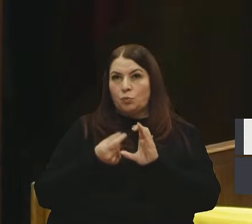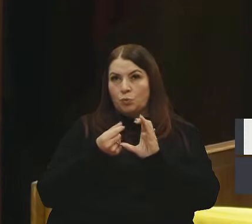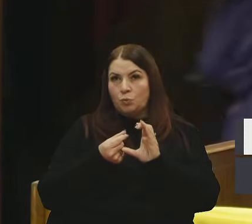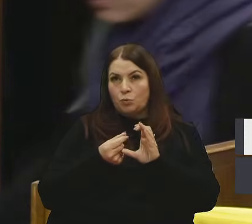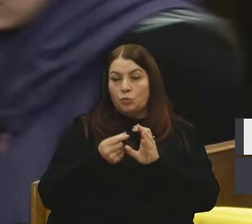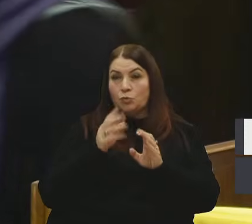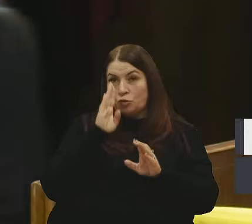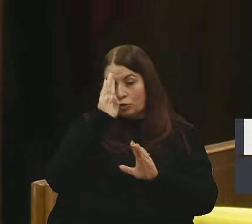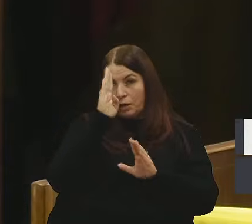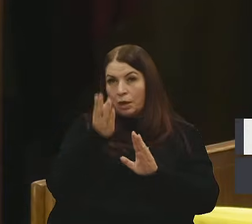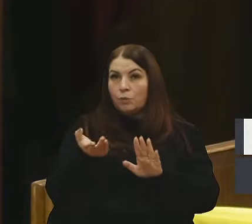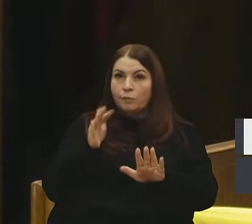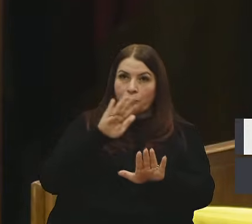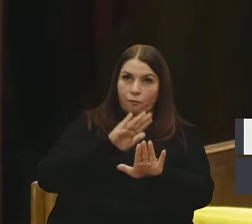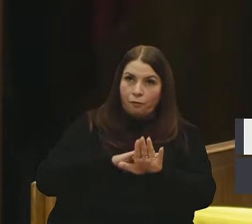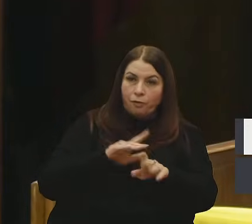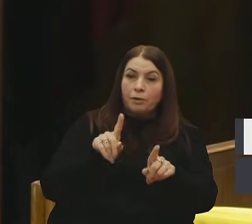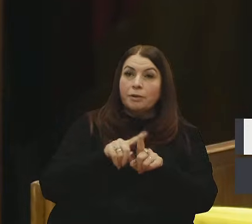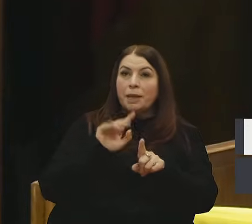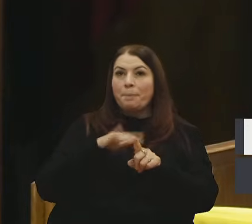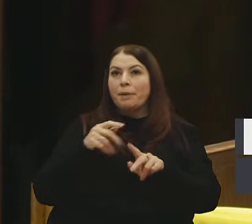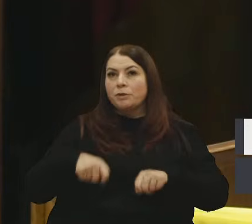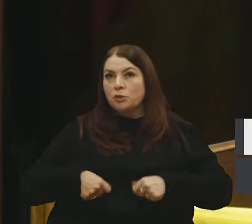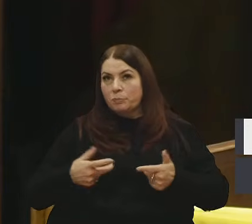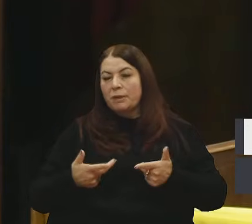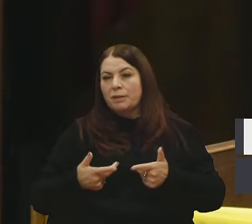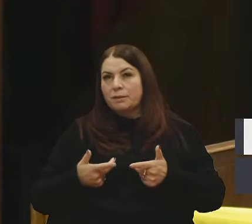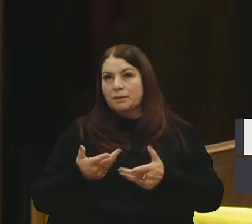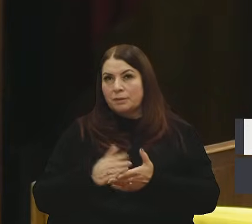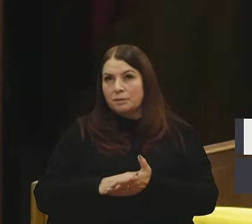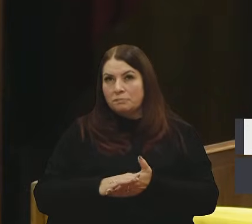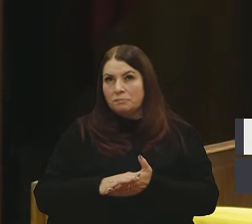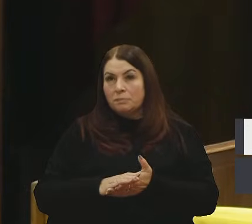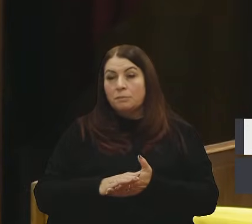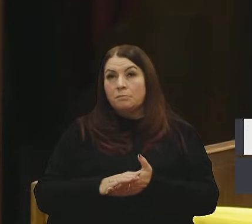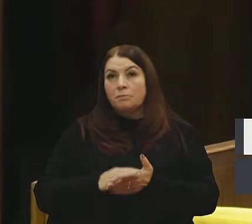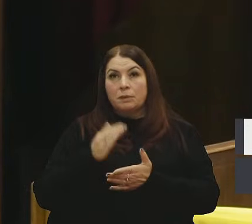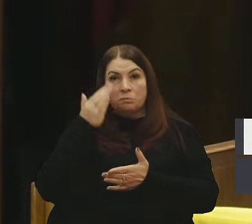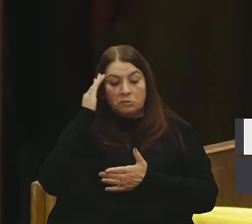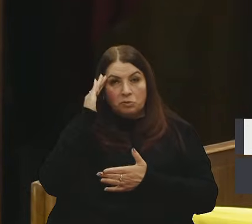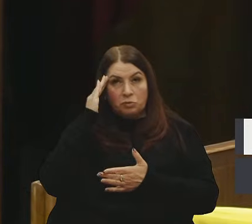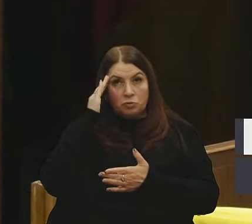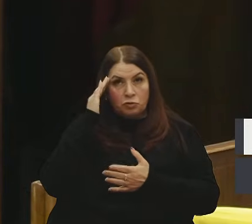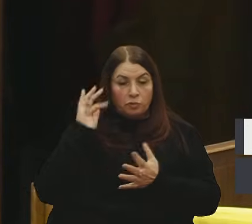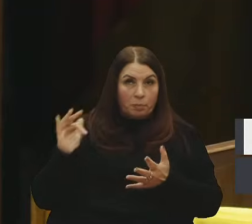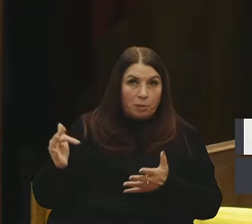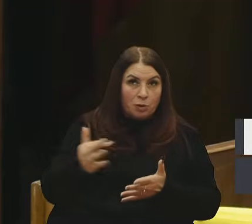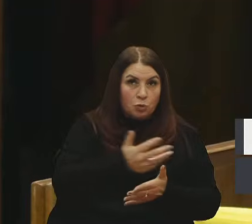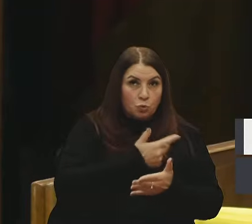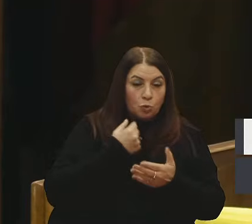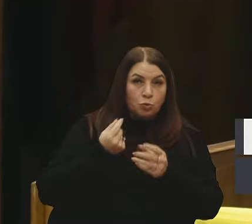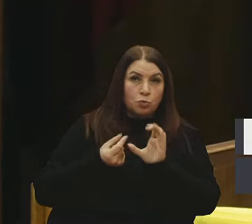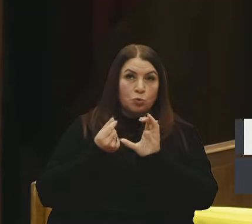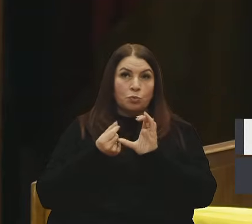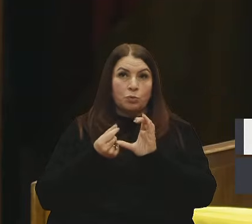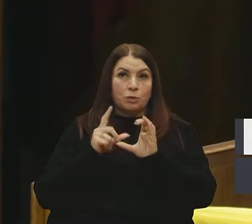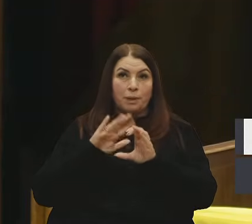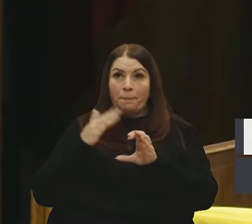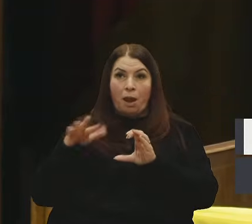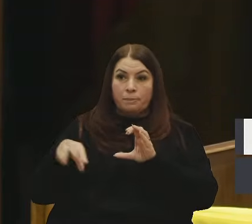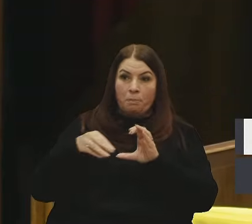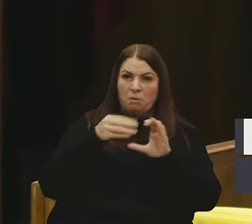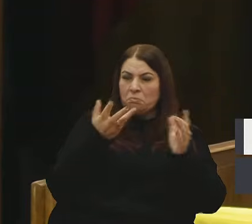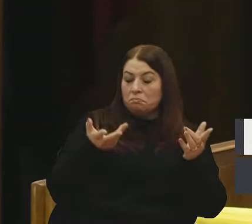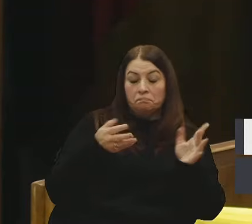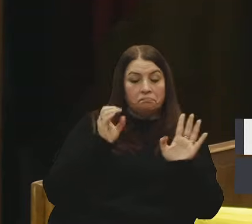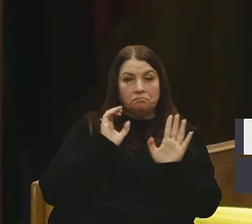e indiretos e demais despesas operacionais. Isso eu nem entendi. Se já vai abranger todos os custos, o que tem a mais de todos, né?